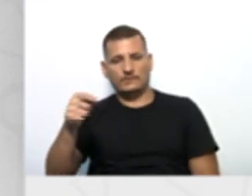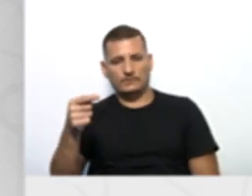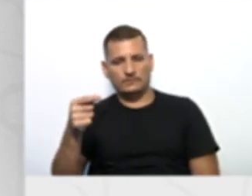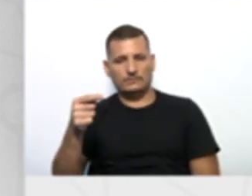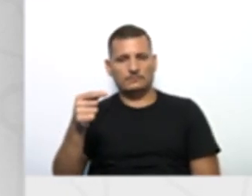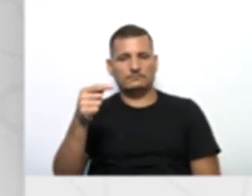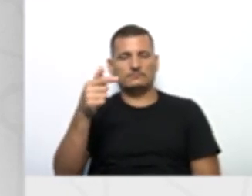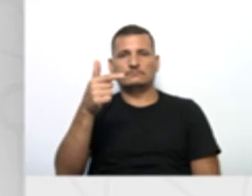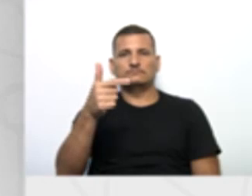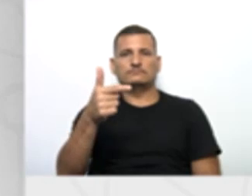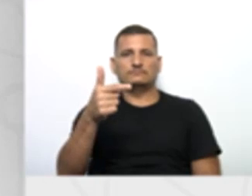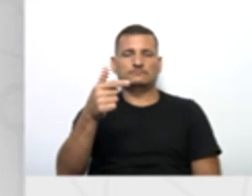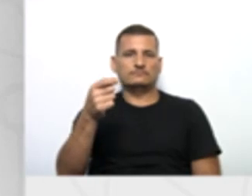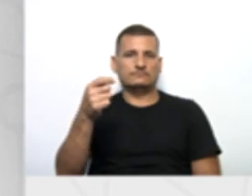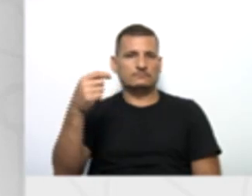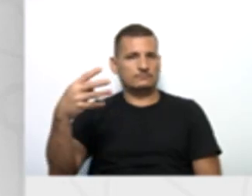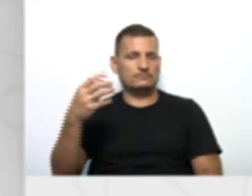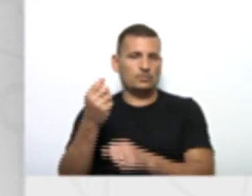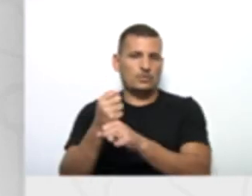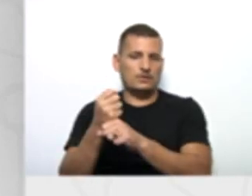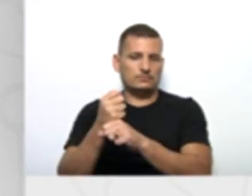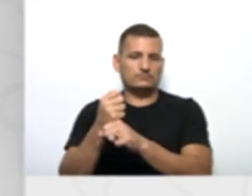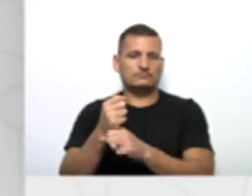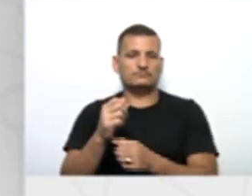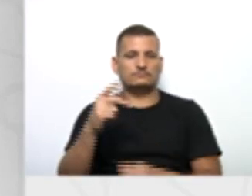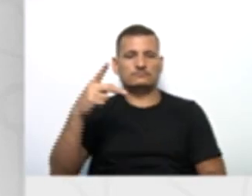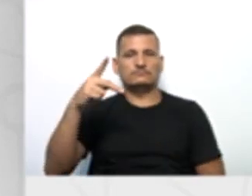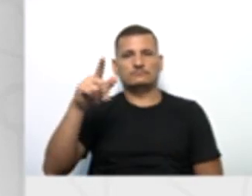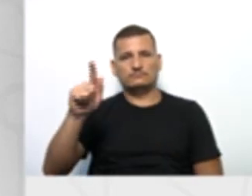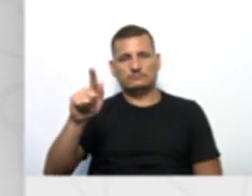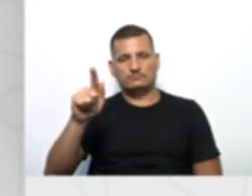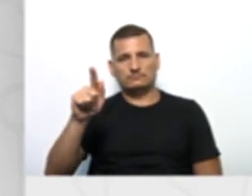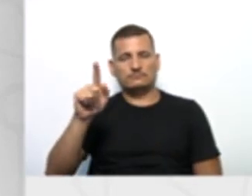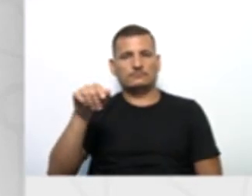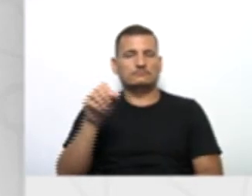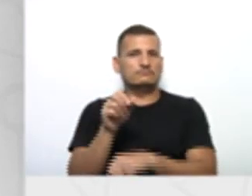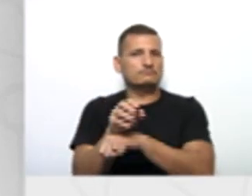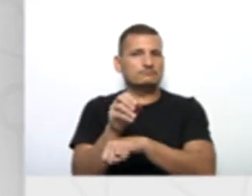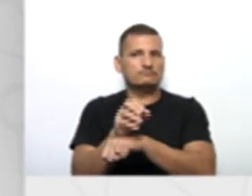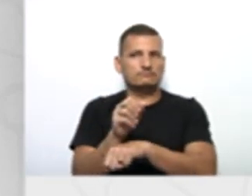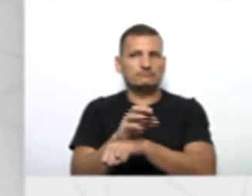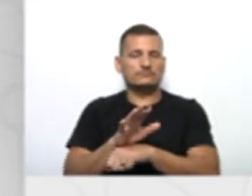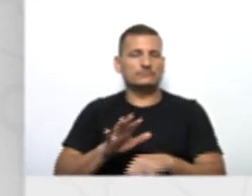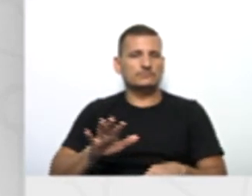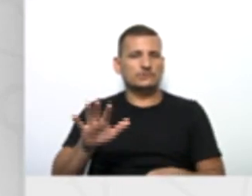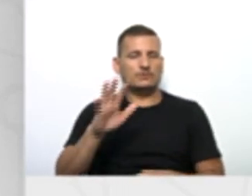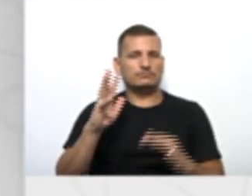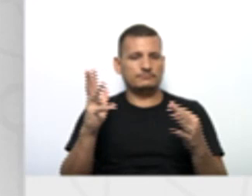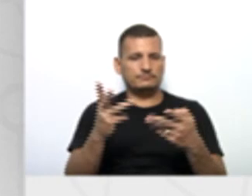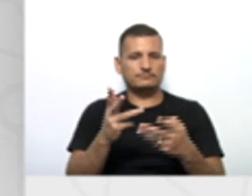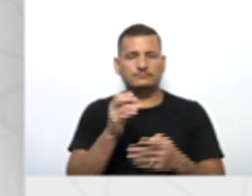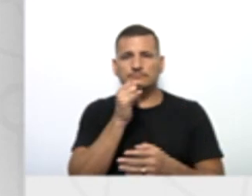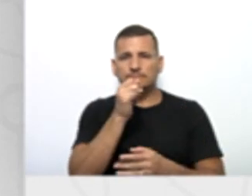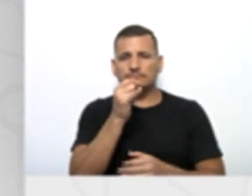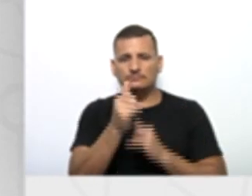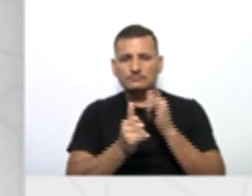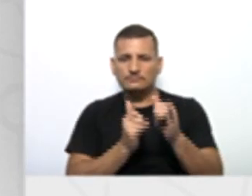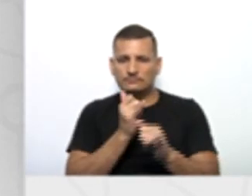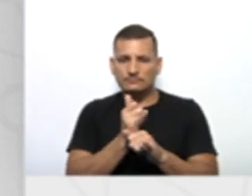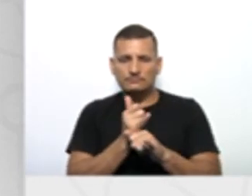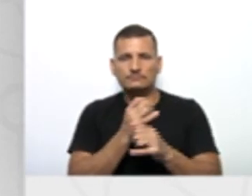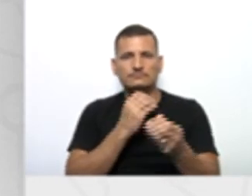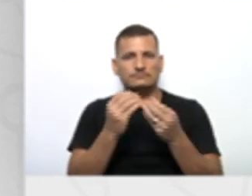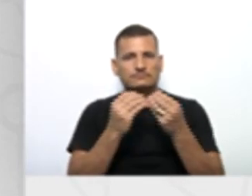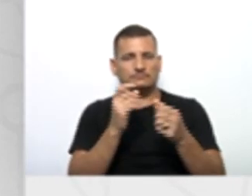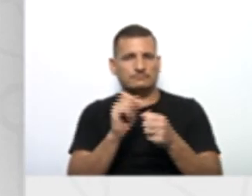colocar o ano e a página. Essa é a orientação geral para todos. E se for da internet, professora, como é